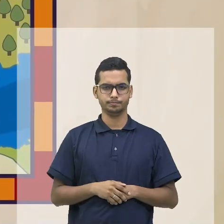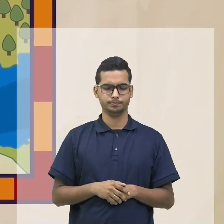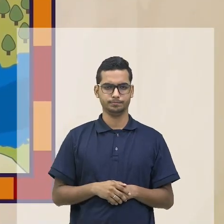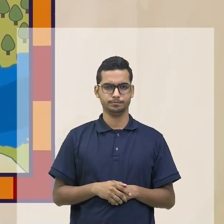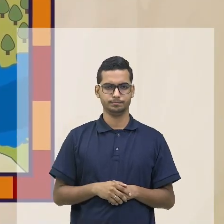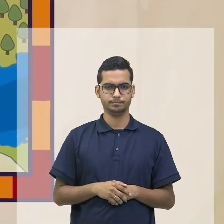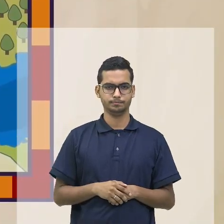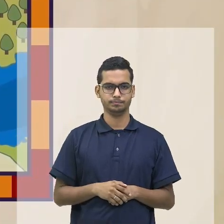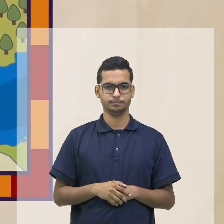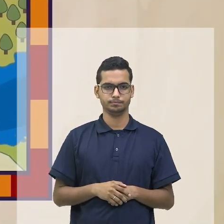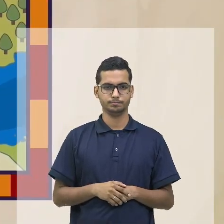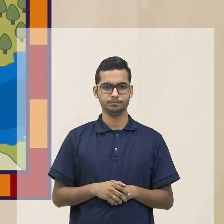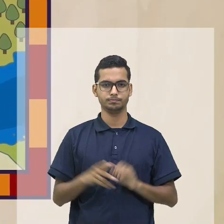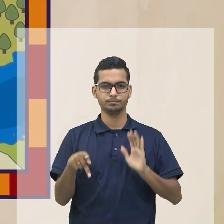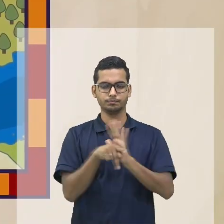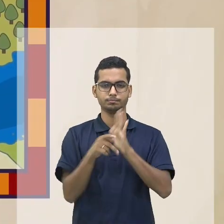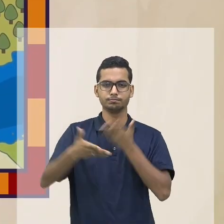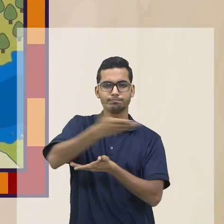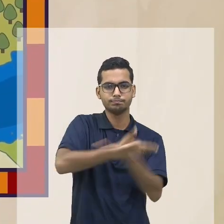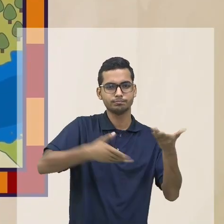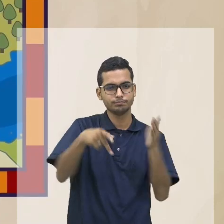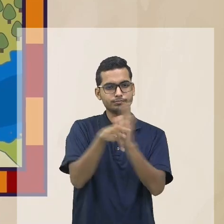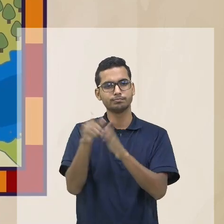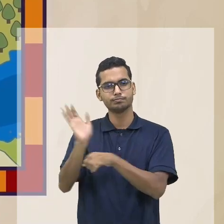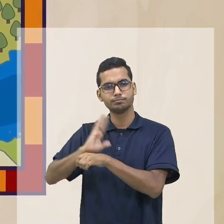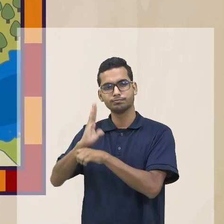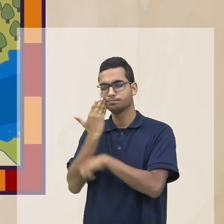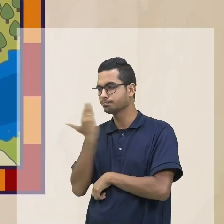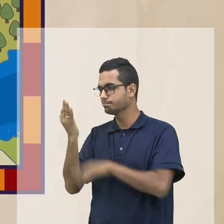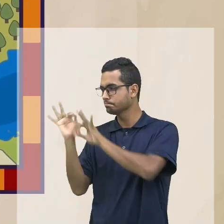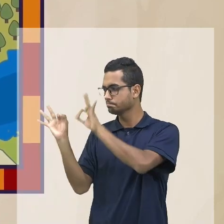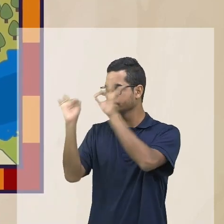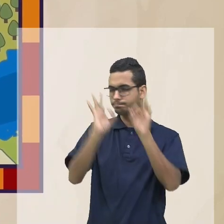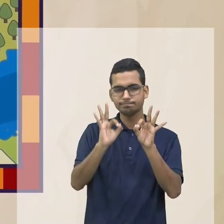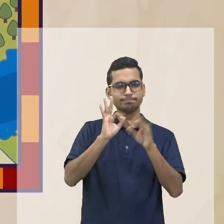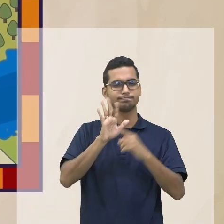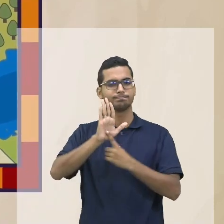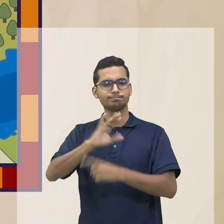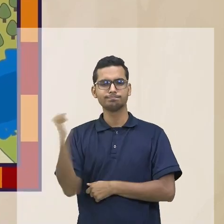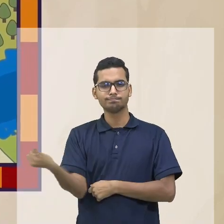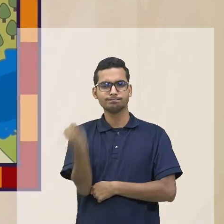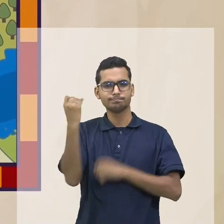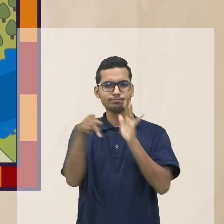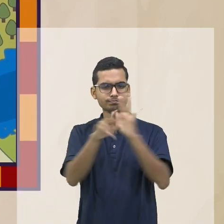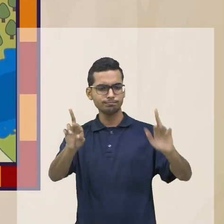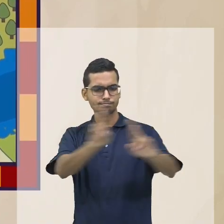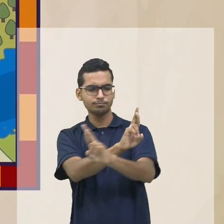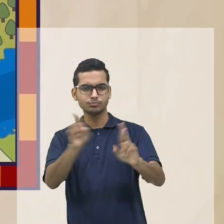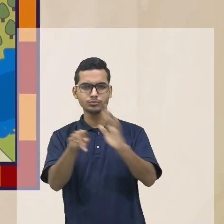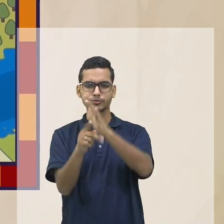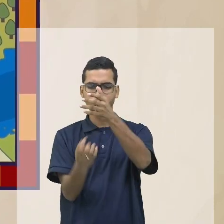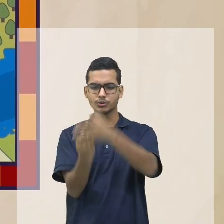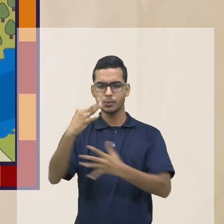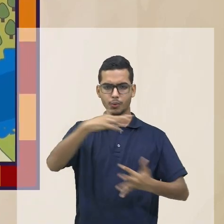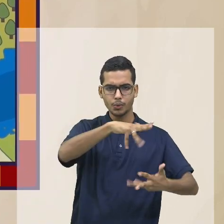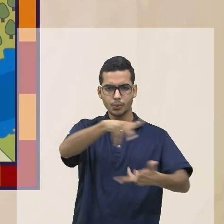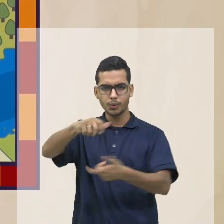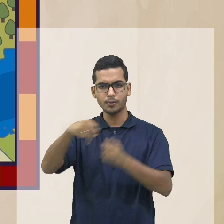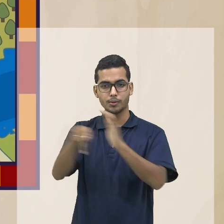A Dança dos Feudos, uma animação que nos lembra da importância dessas relações na formação do mundo